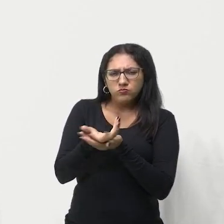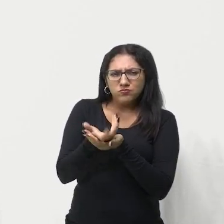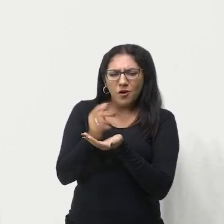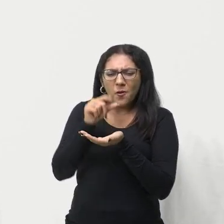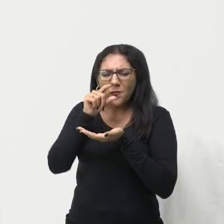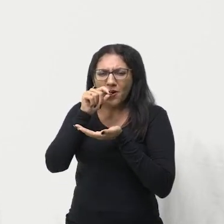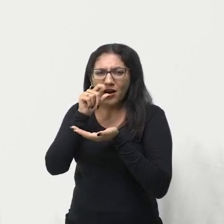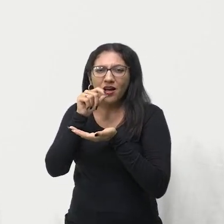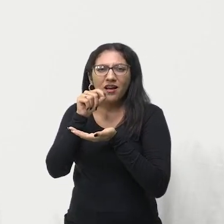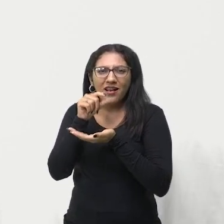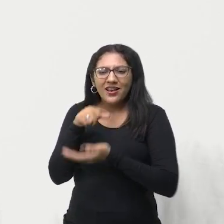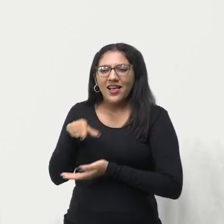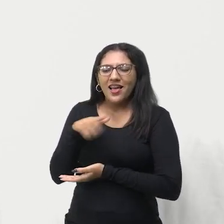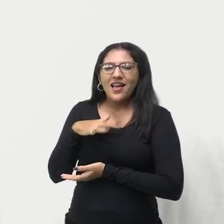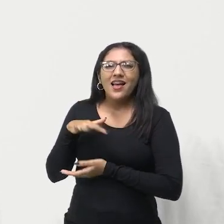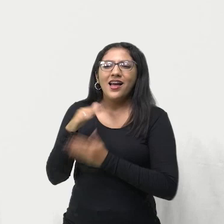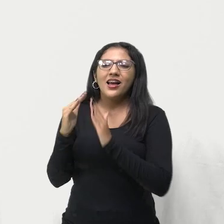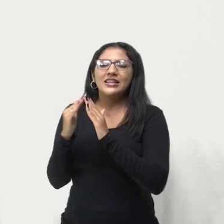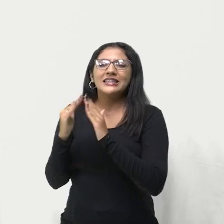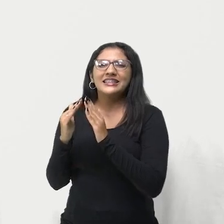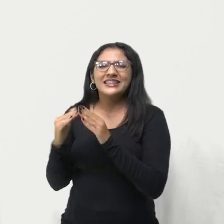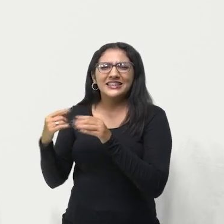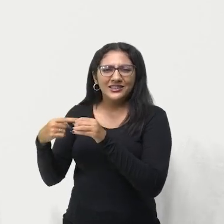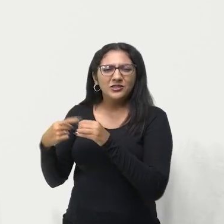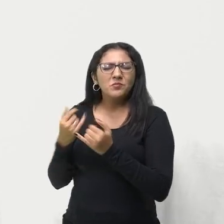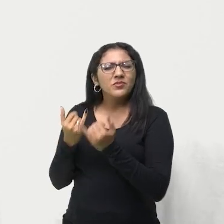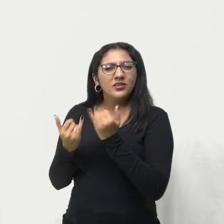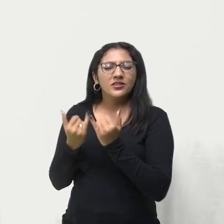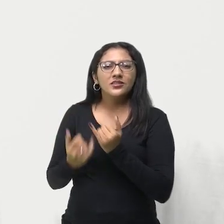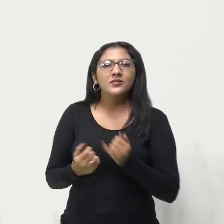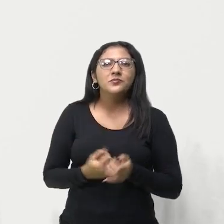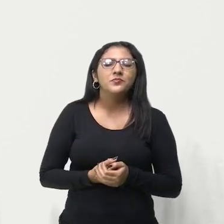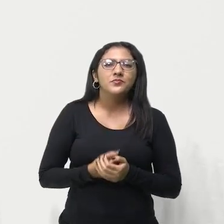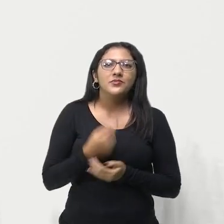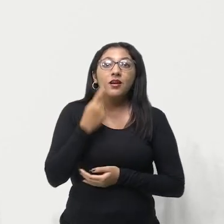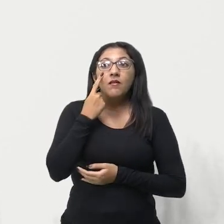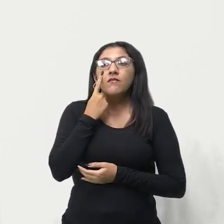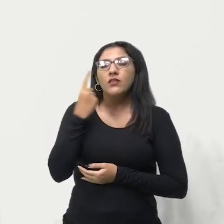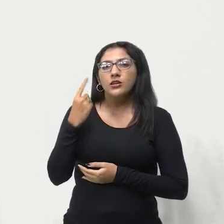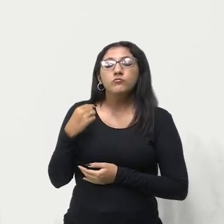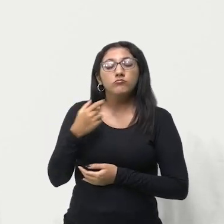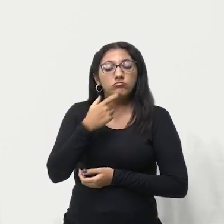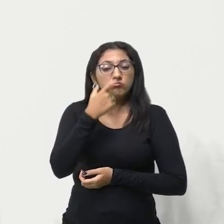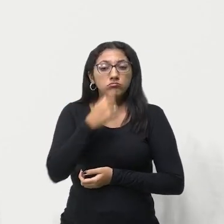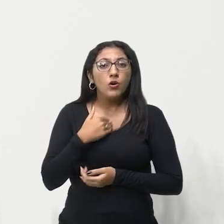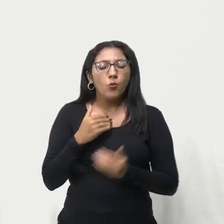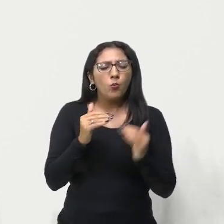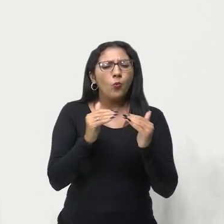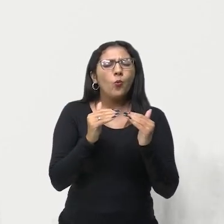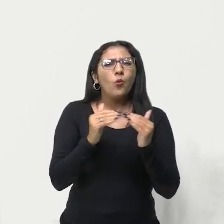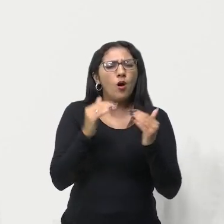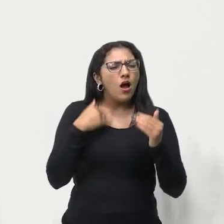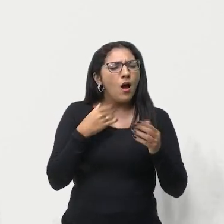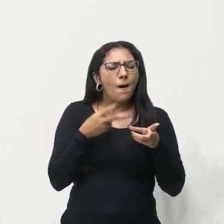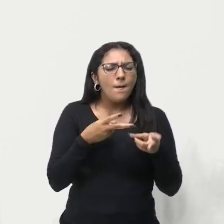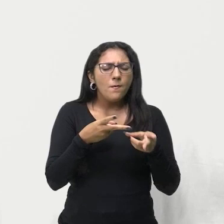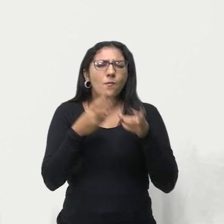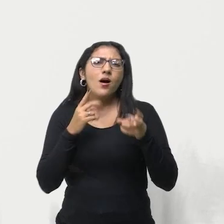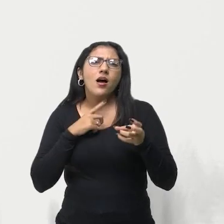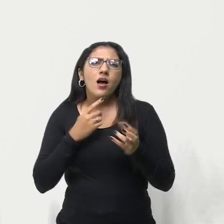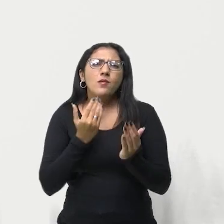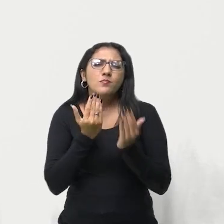casas do beiradão. Gente, e aí, nesse processo, eu concordo com esse autor, eu acabei conseguindo